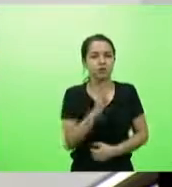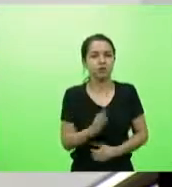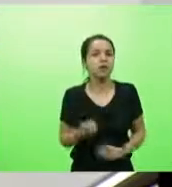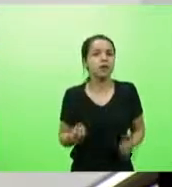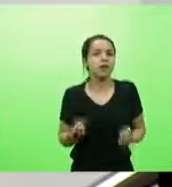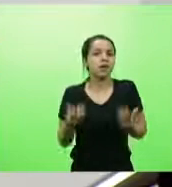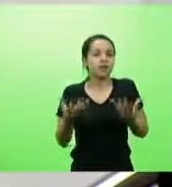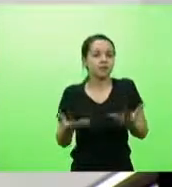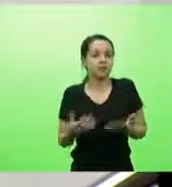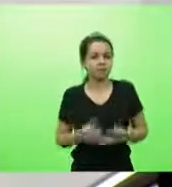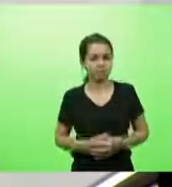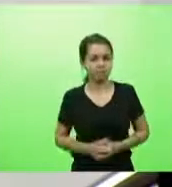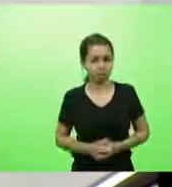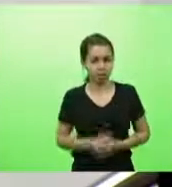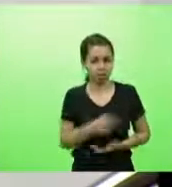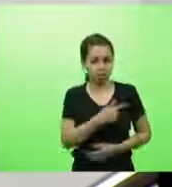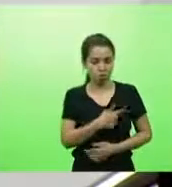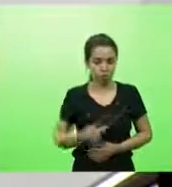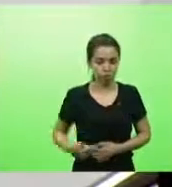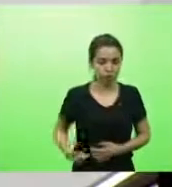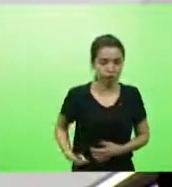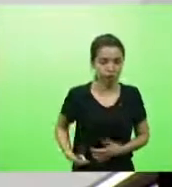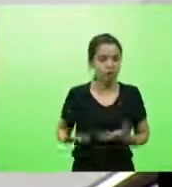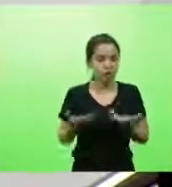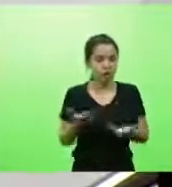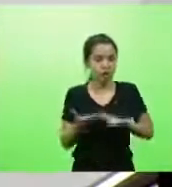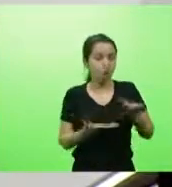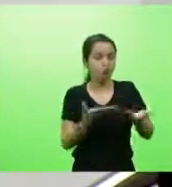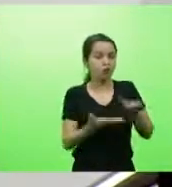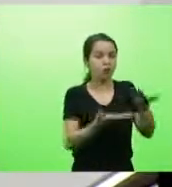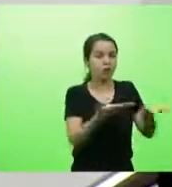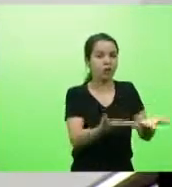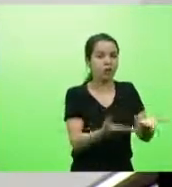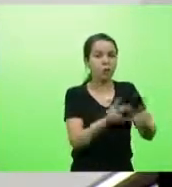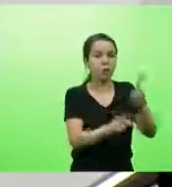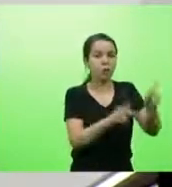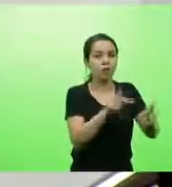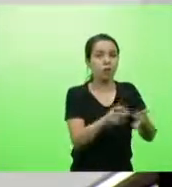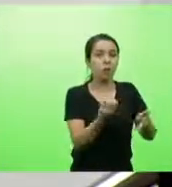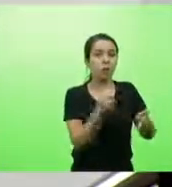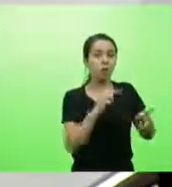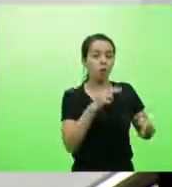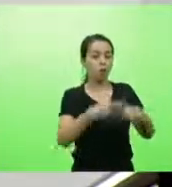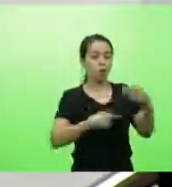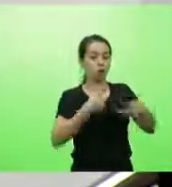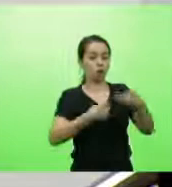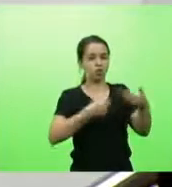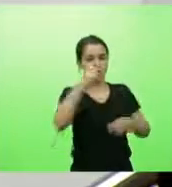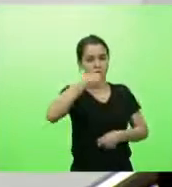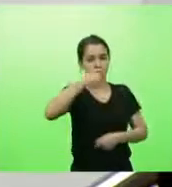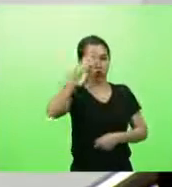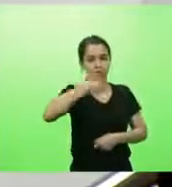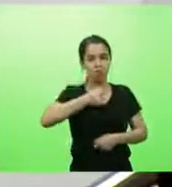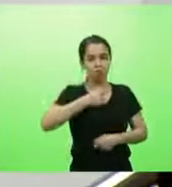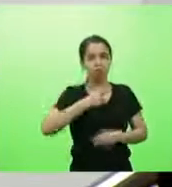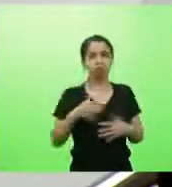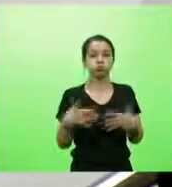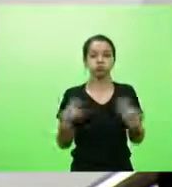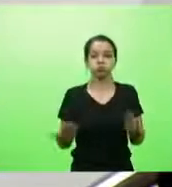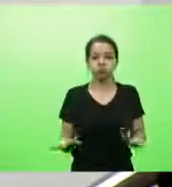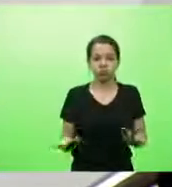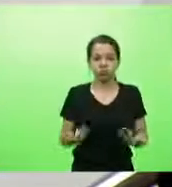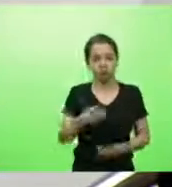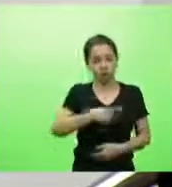buscando o bem-estar econômico do indivíduo ou o seu próprio bem-estar? Nós temos que repensar isso. O Brasil,